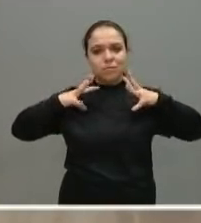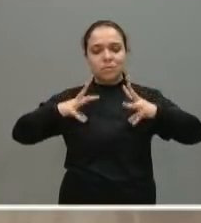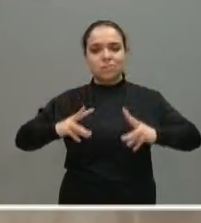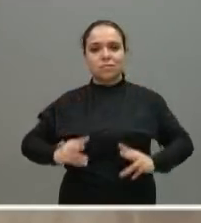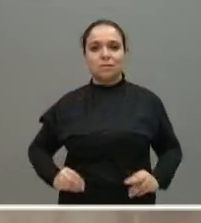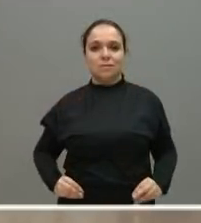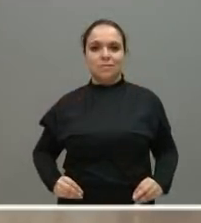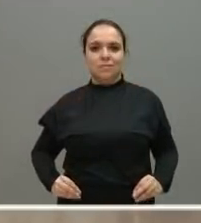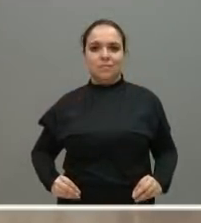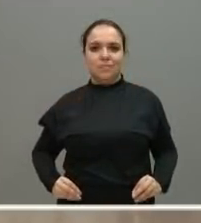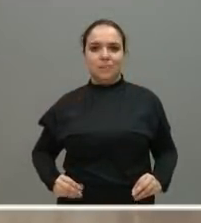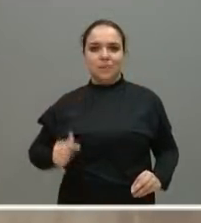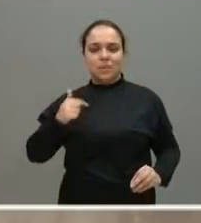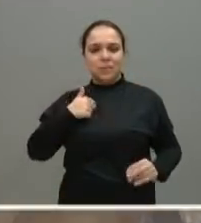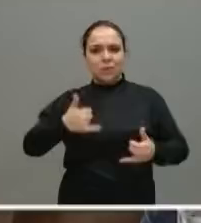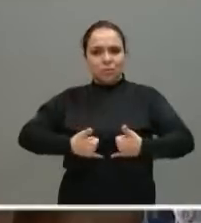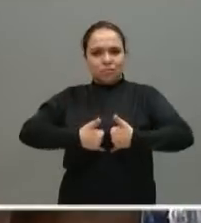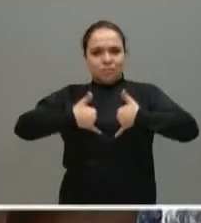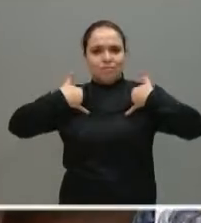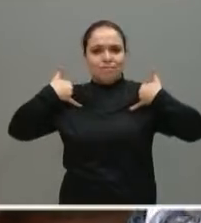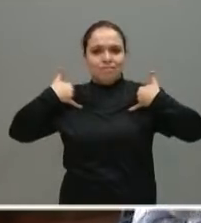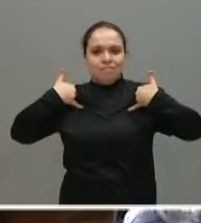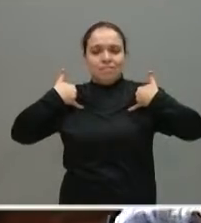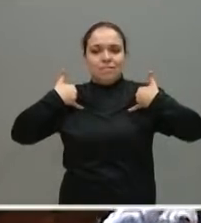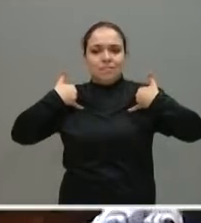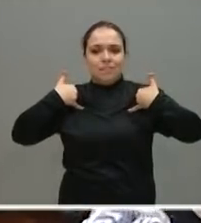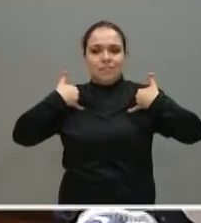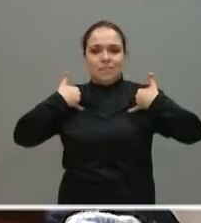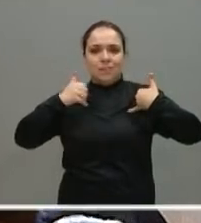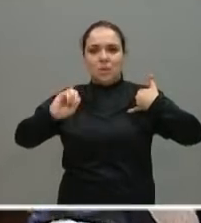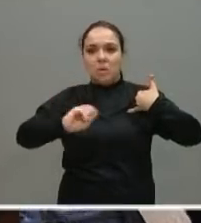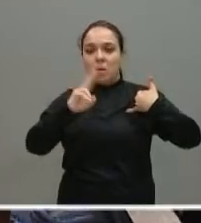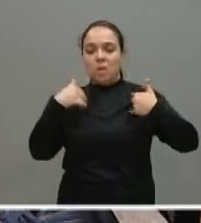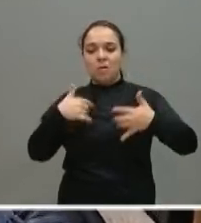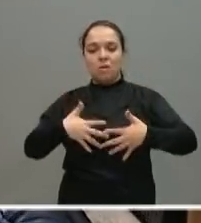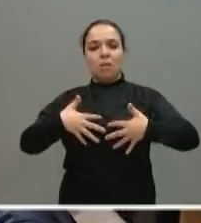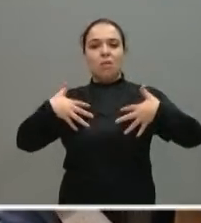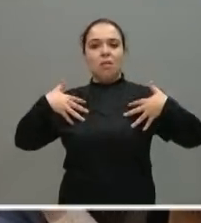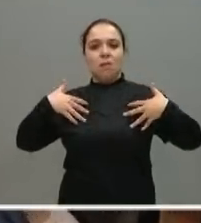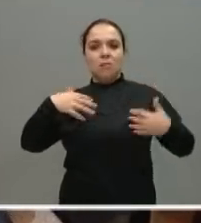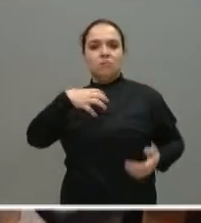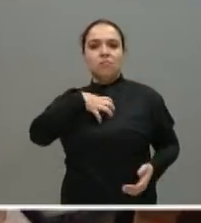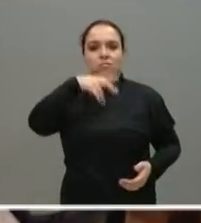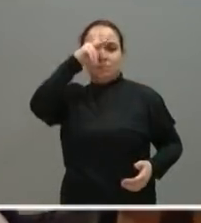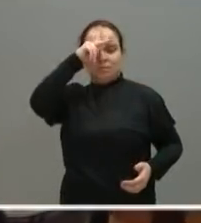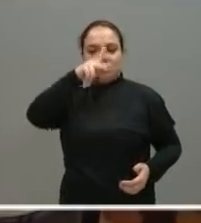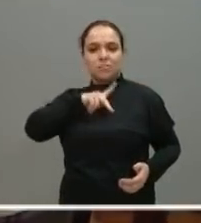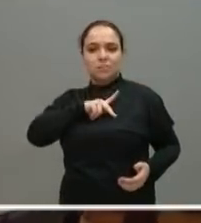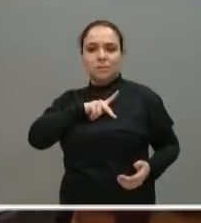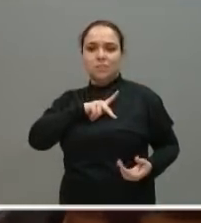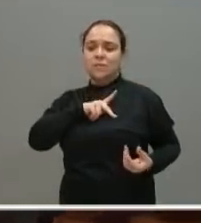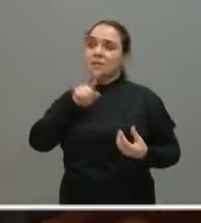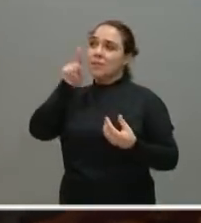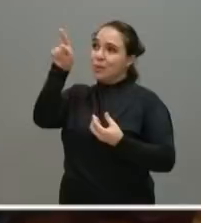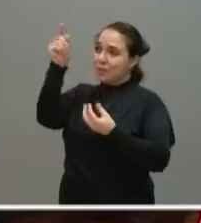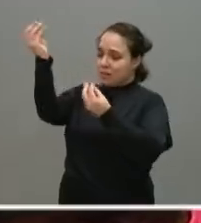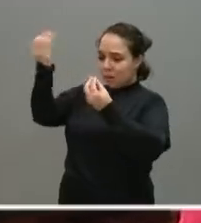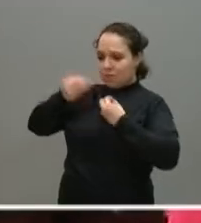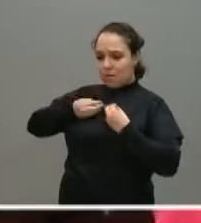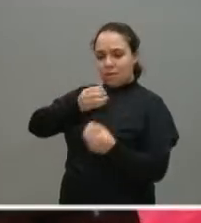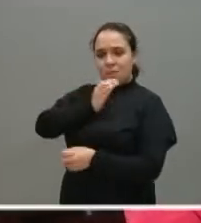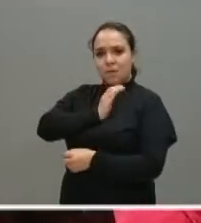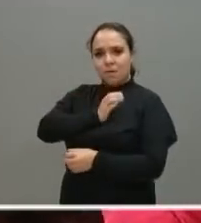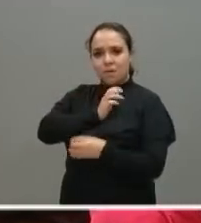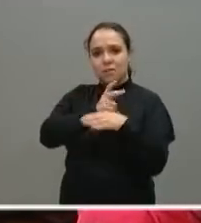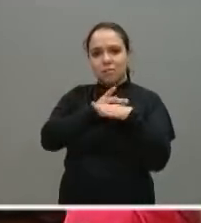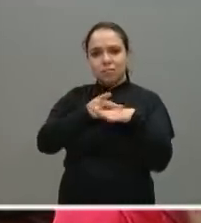Purifique-me, Senhor. Da soberba e da arrogância. Da soberba e da arrogância. Dai-me um coração puro e